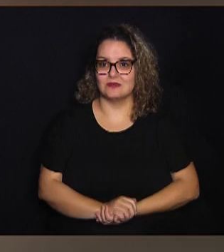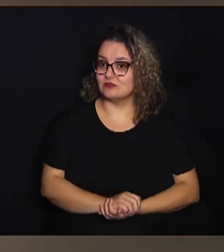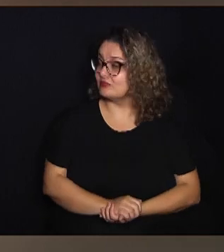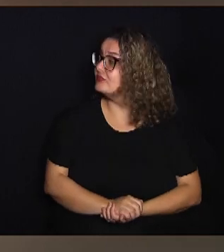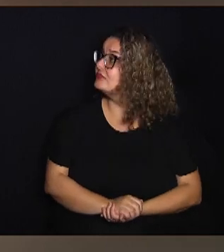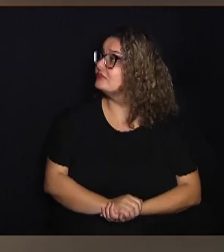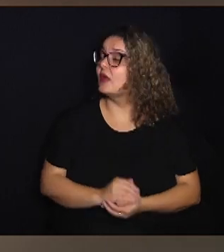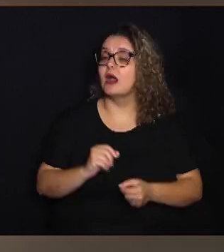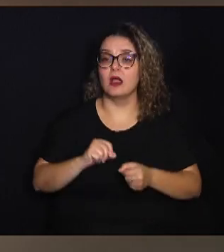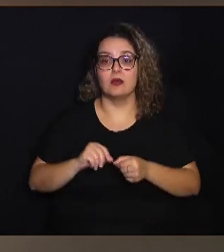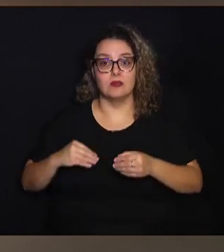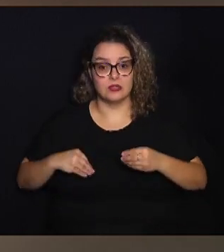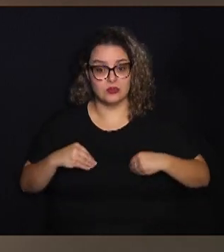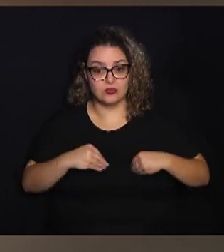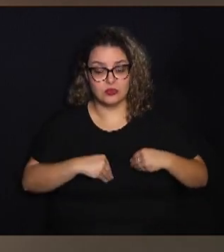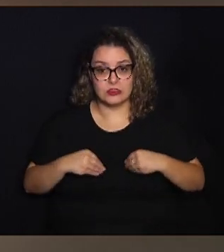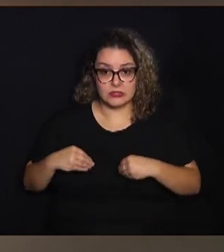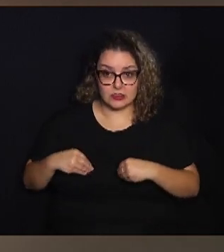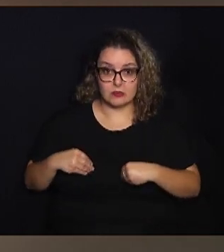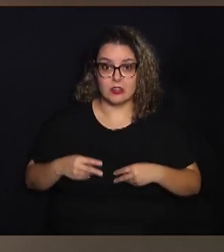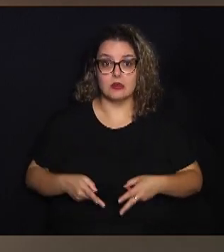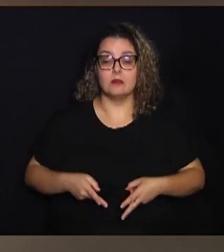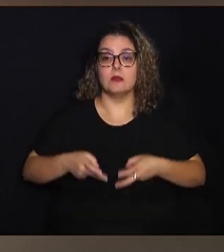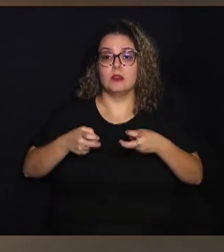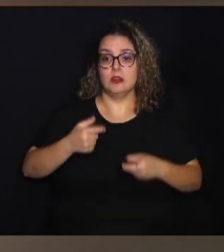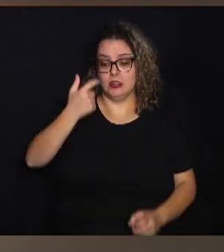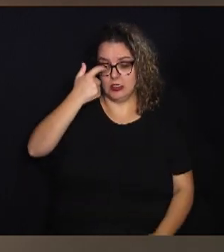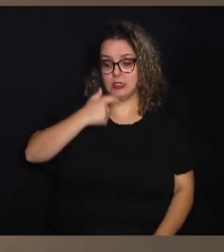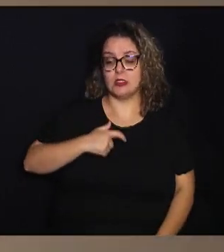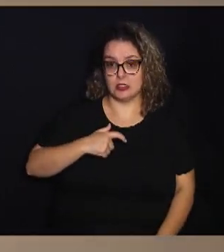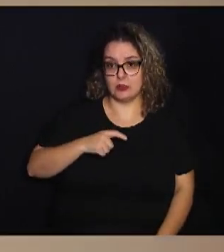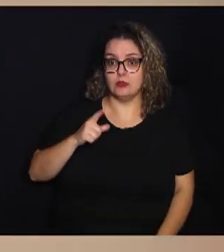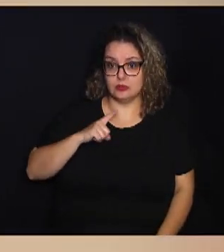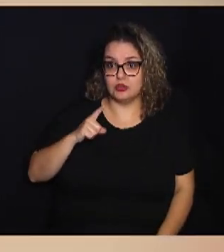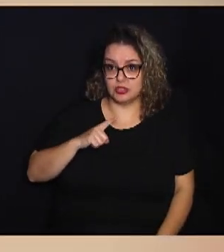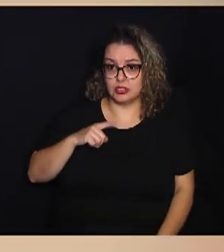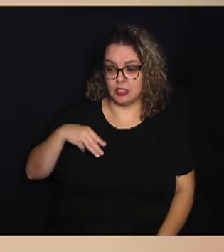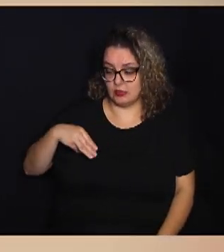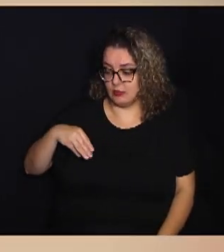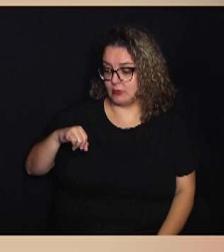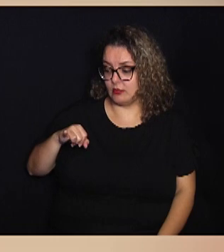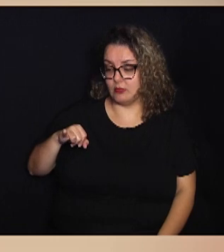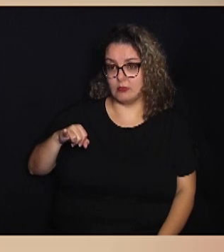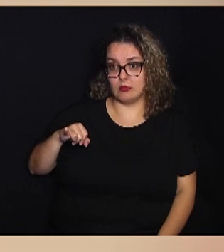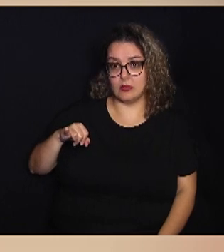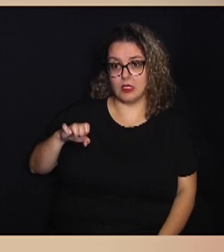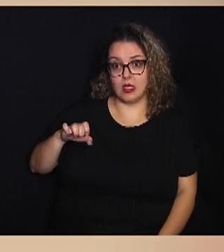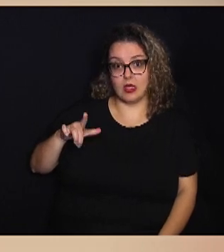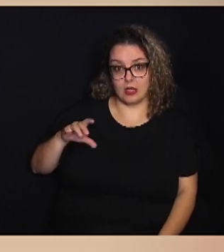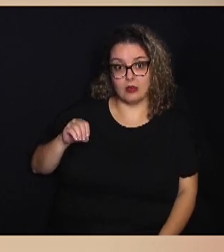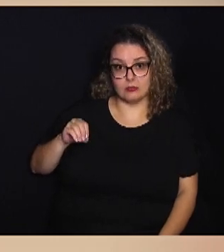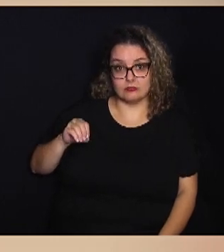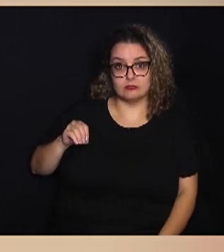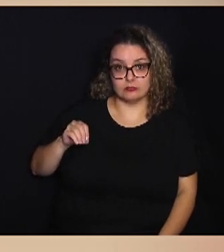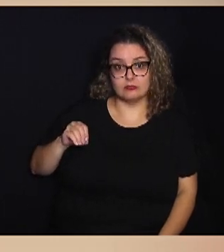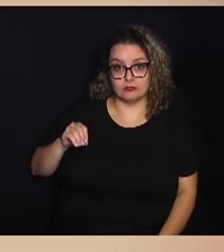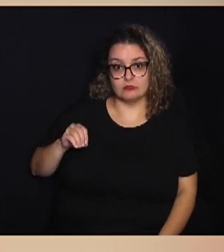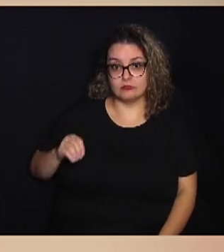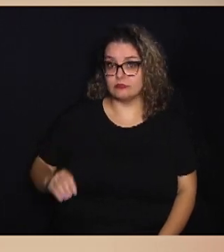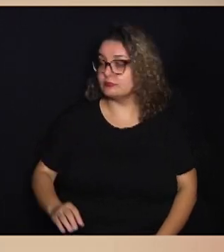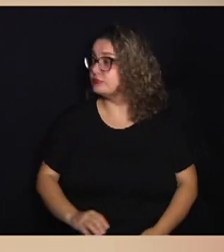o exame e detectou que eu ia nascer com a